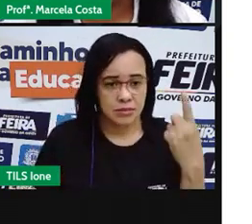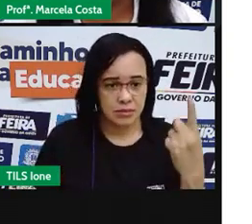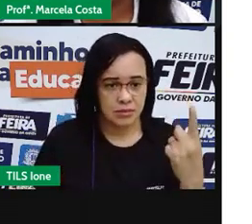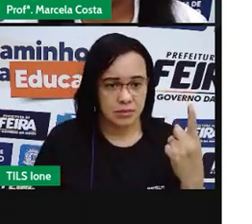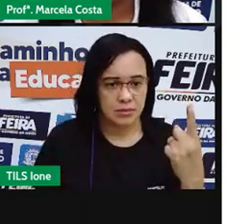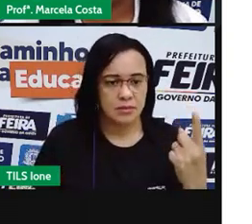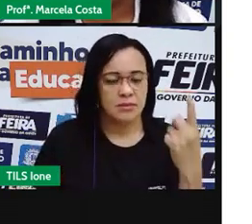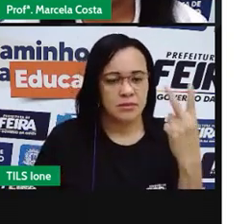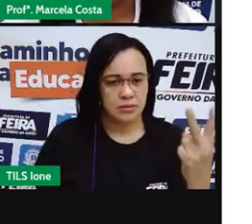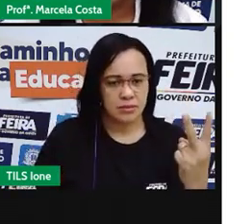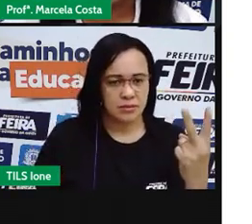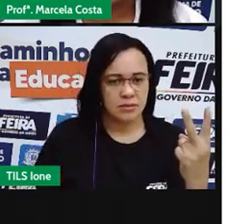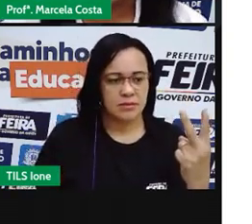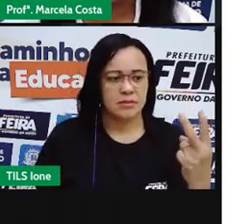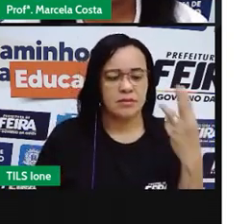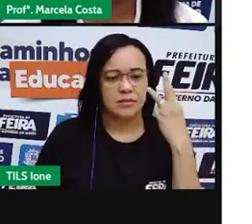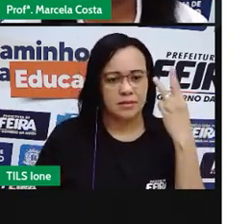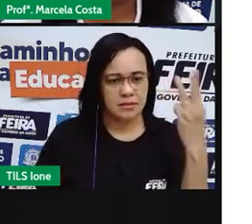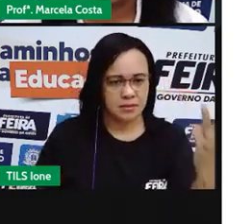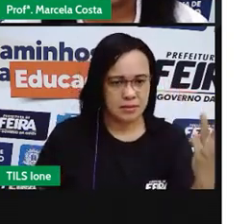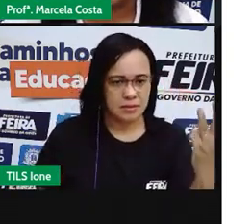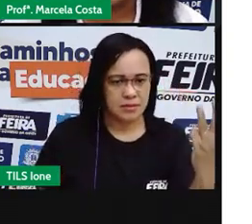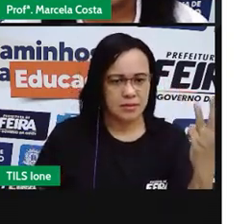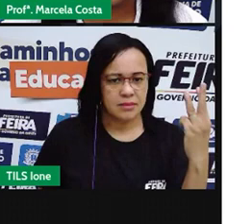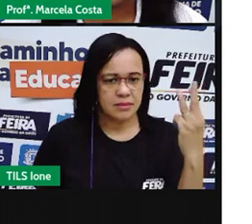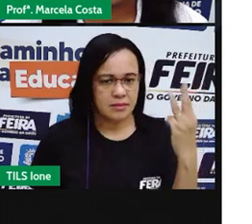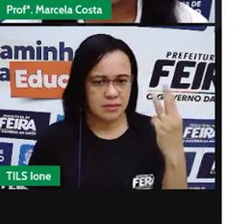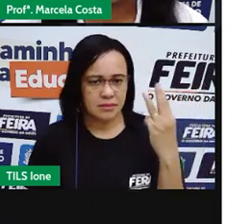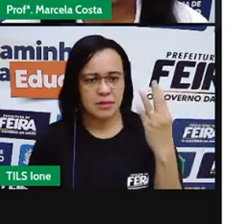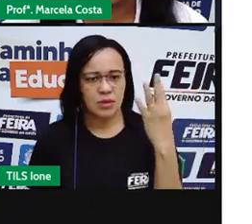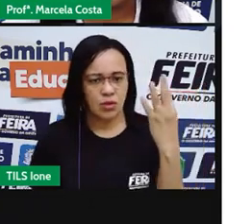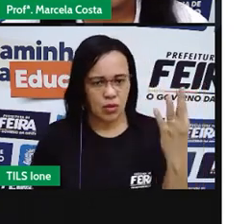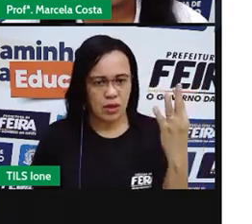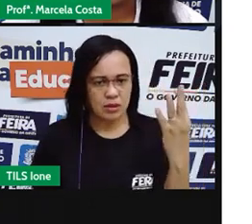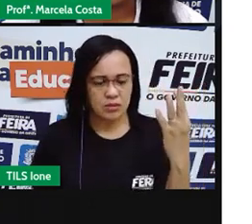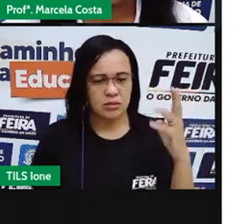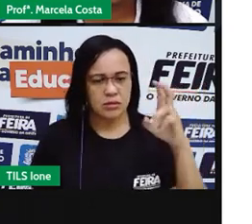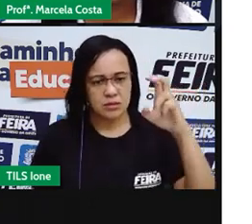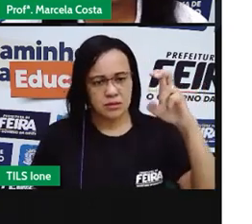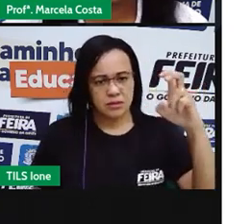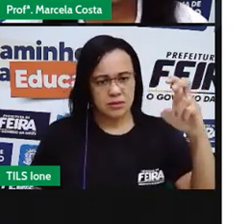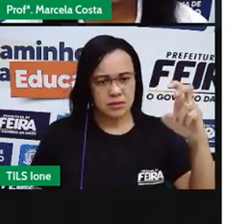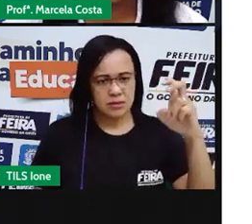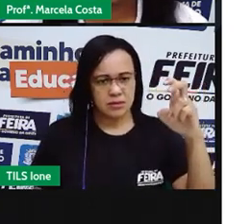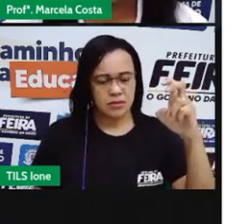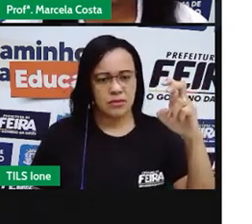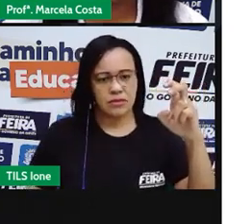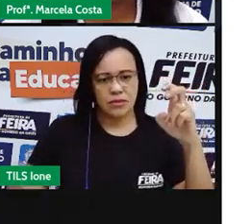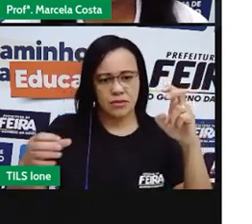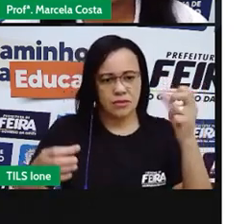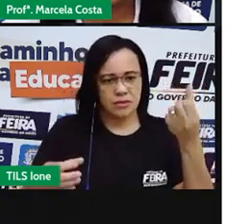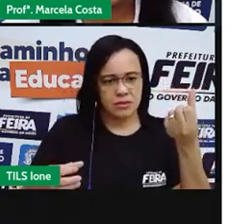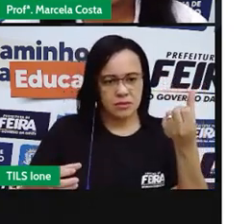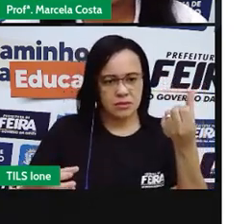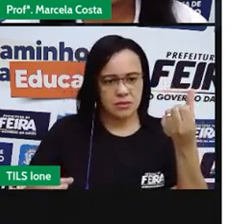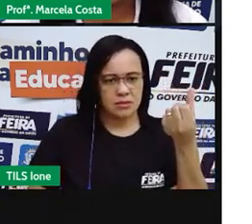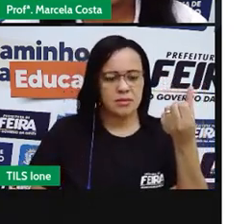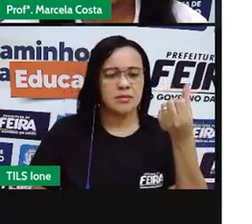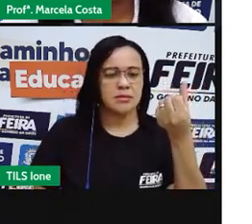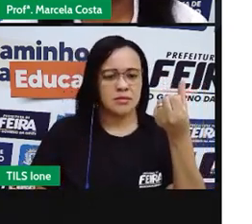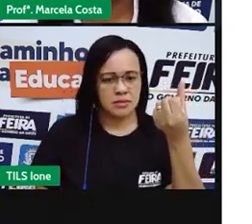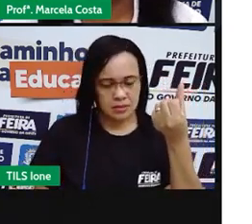Uma, duas, três, quatro, cinco,